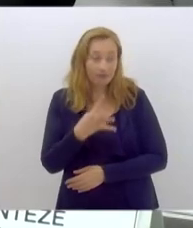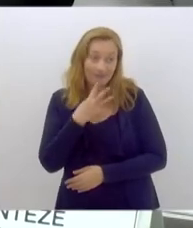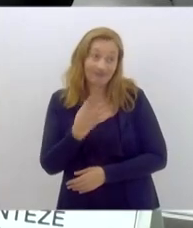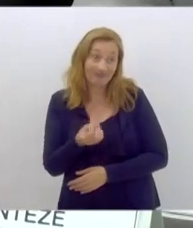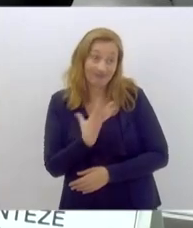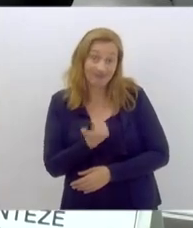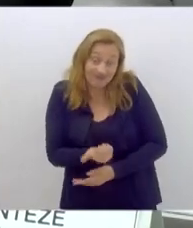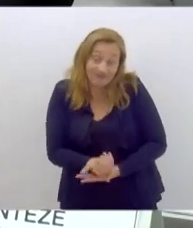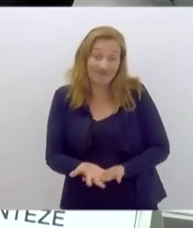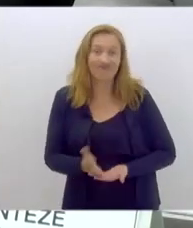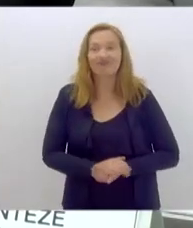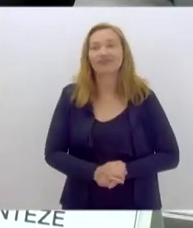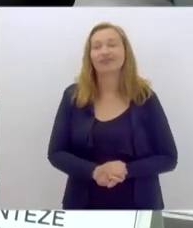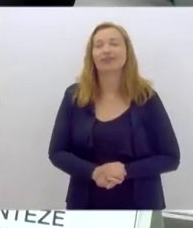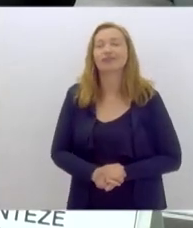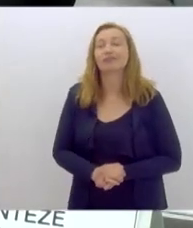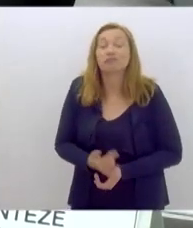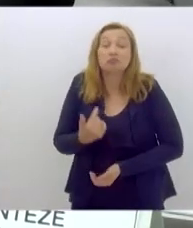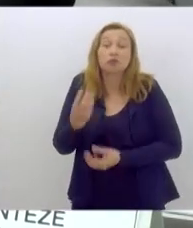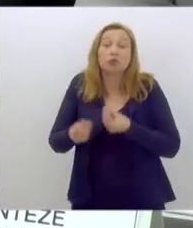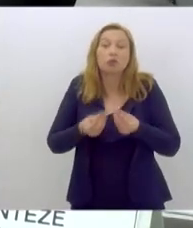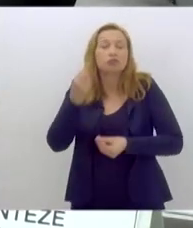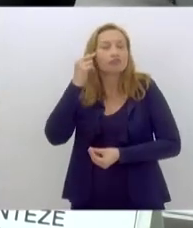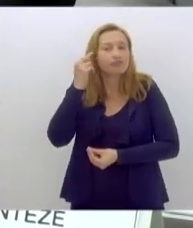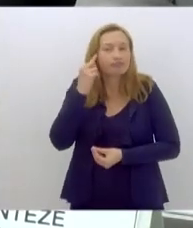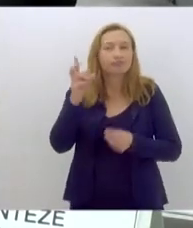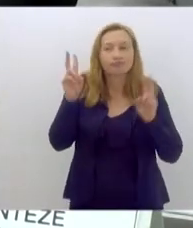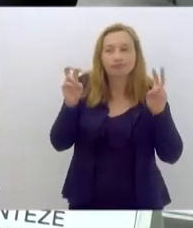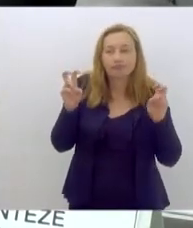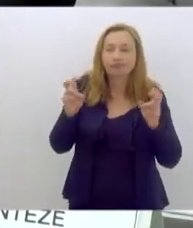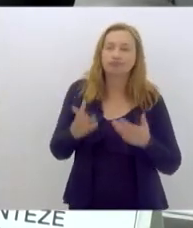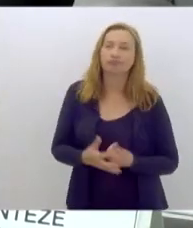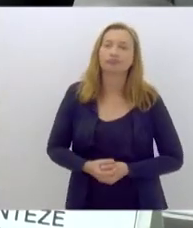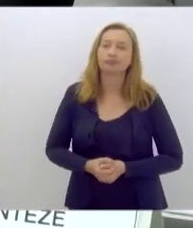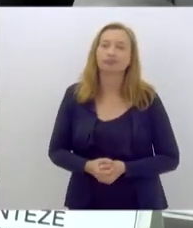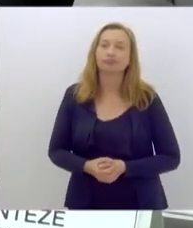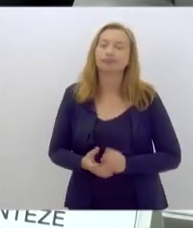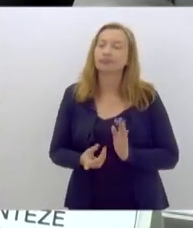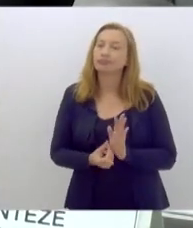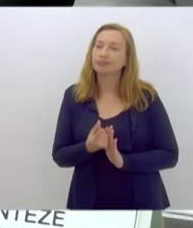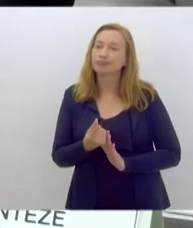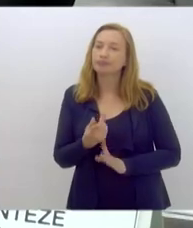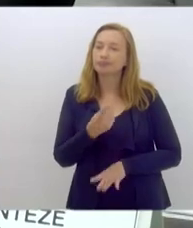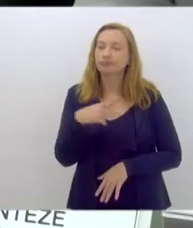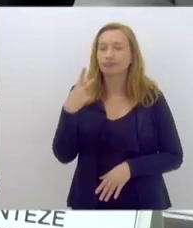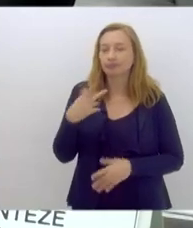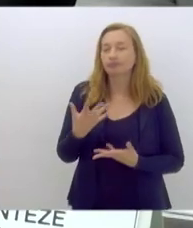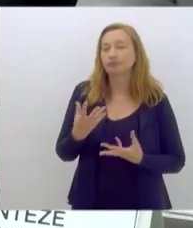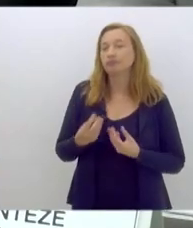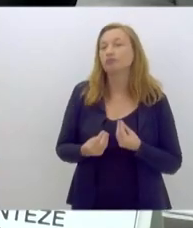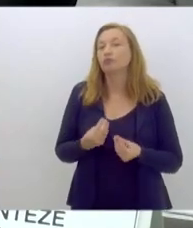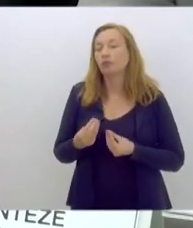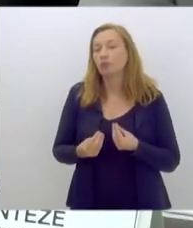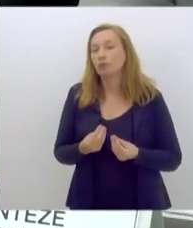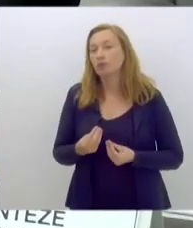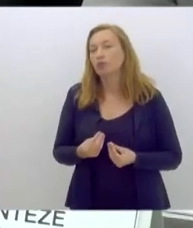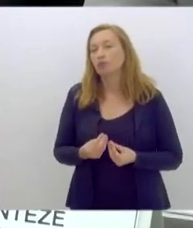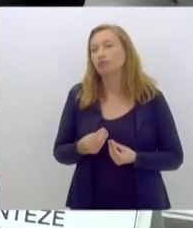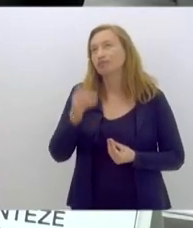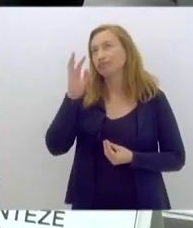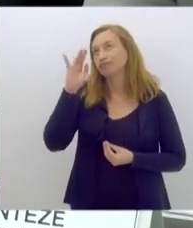bem como eu penso sobre a questão das Finanças Públicas E como eu imagino